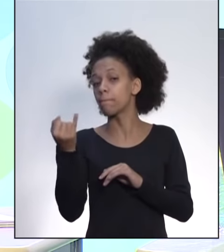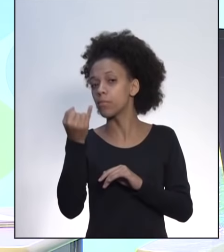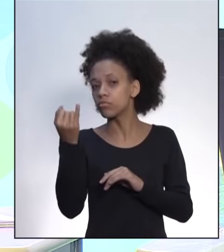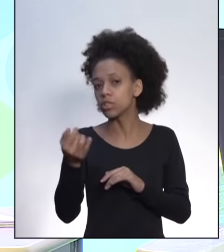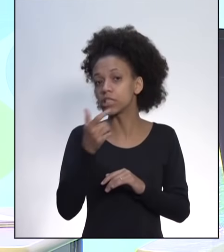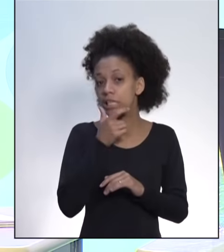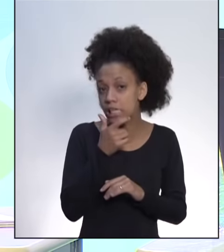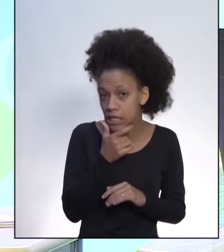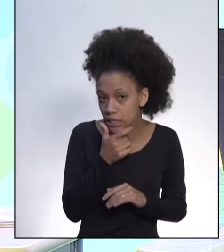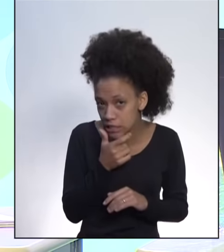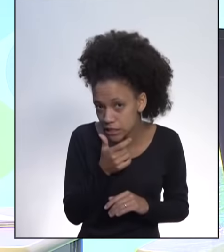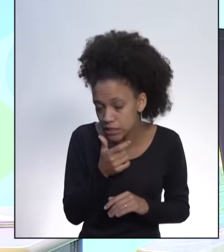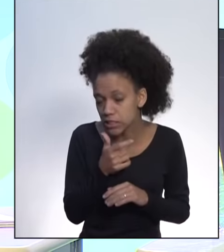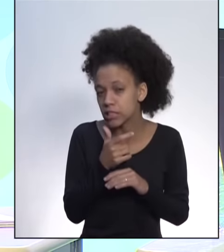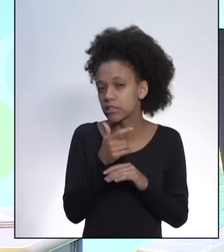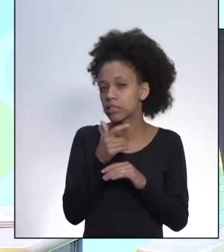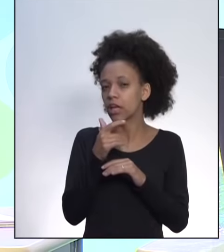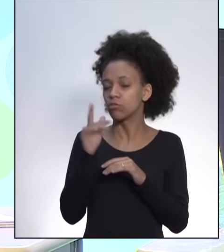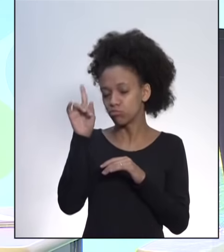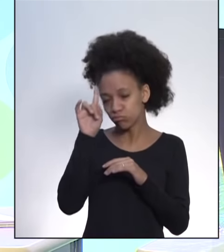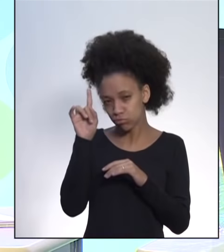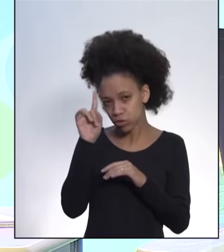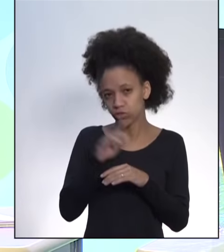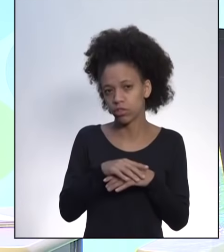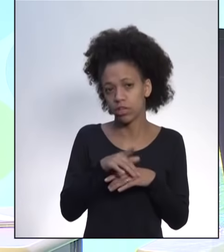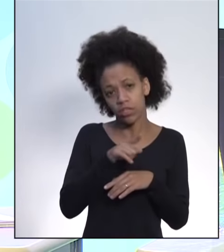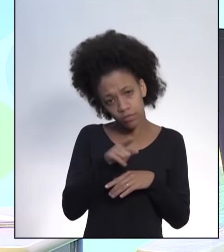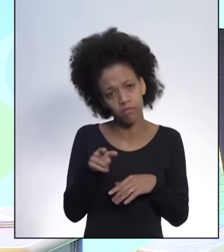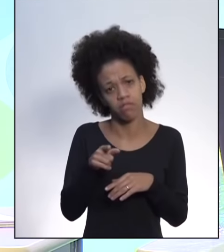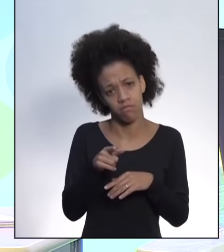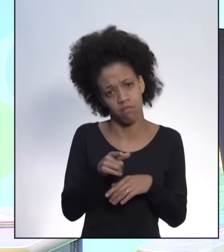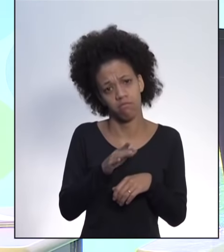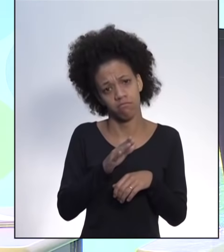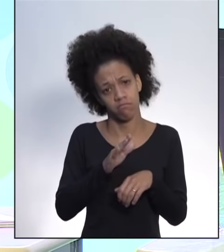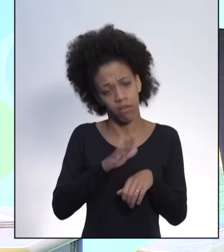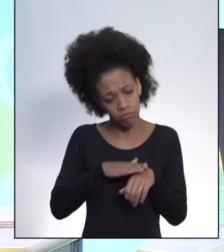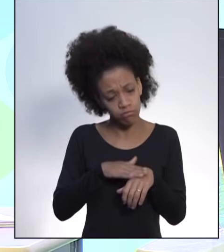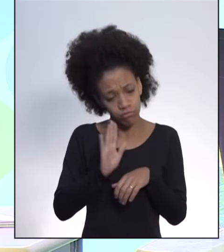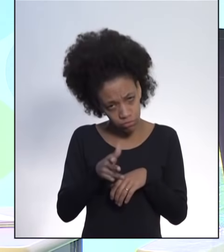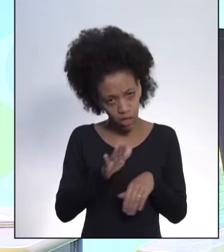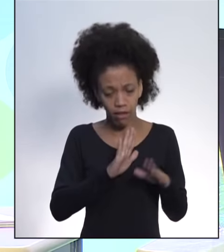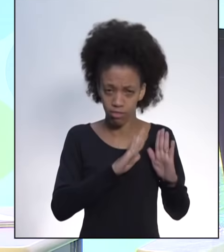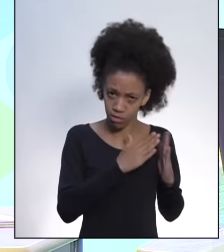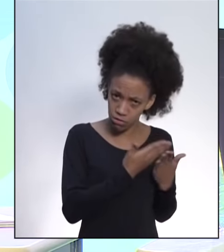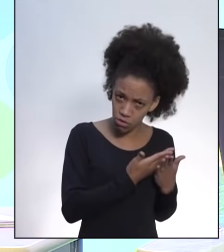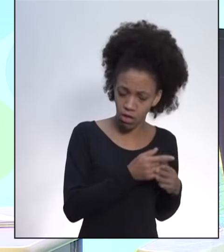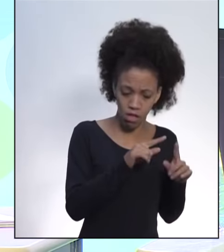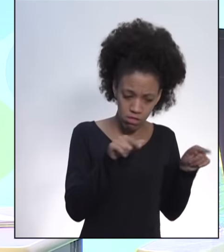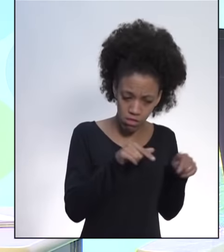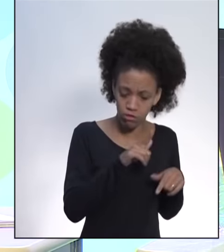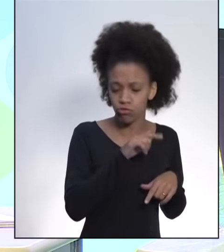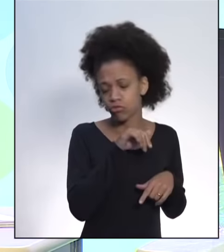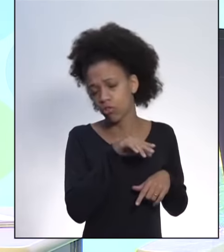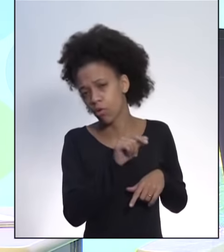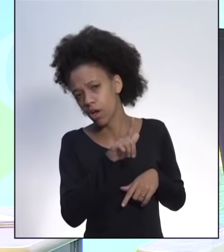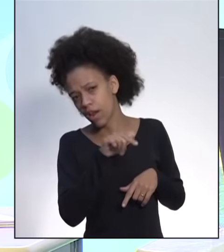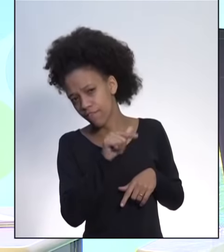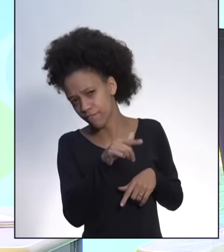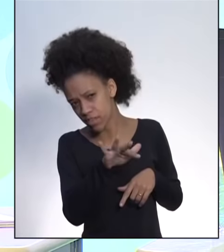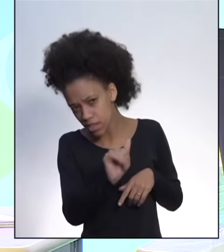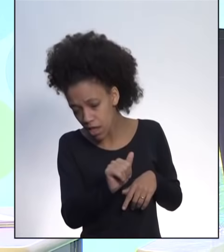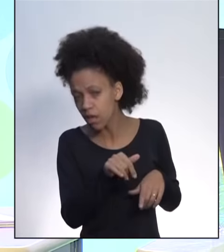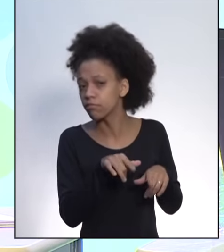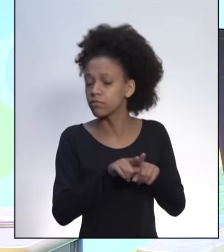importância da língua inglesa no dia a dia e que você já estão falando fazendo isso na escola nas aulas de geografia nas aulas de